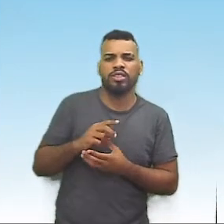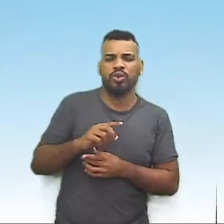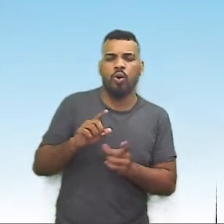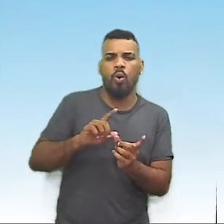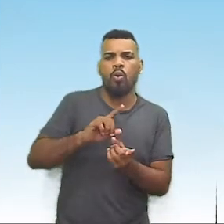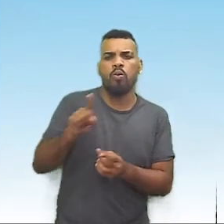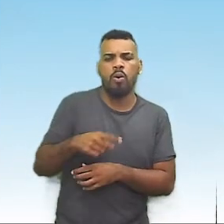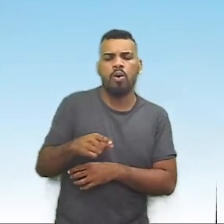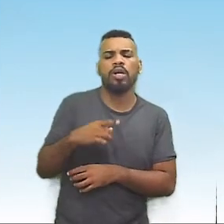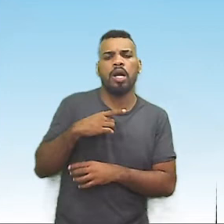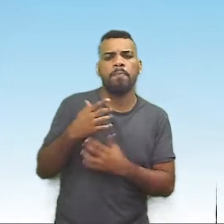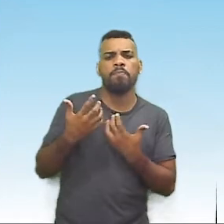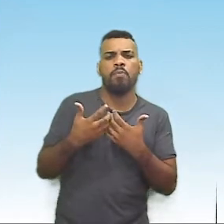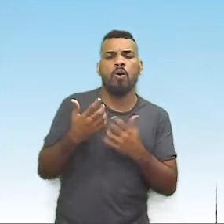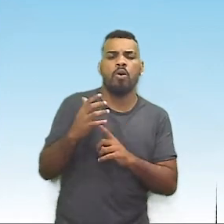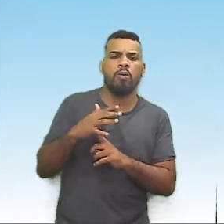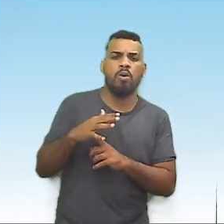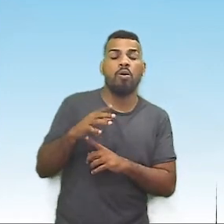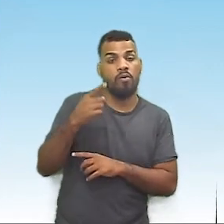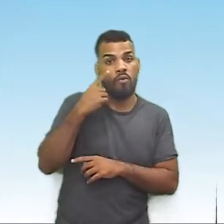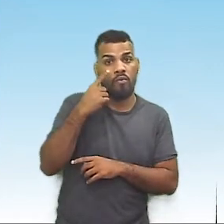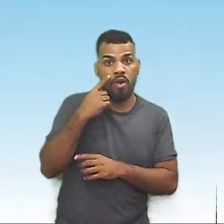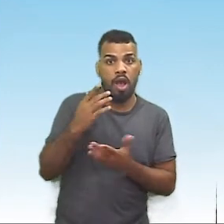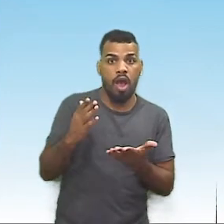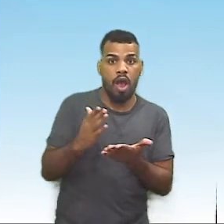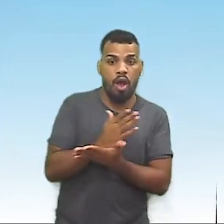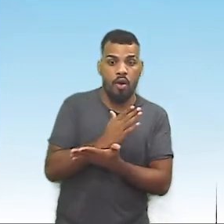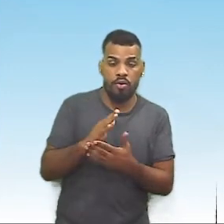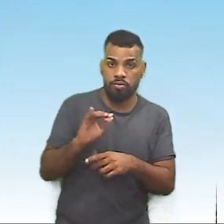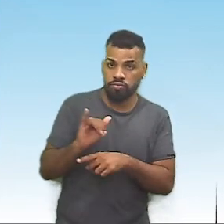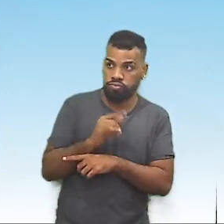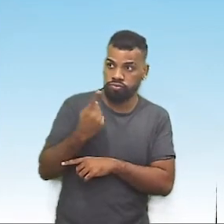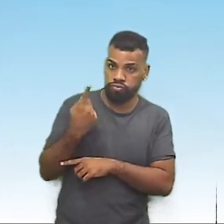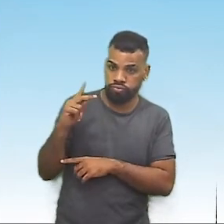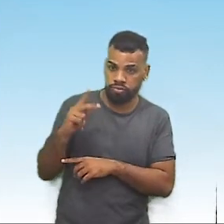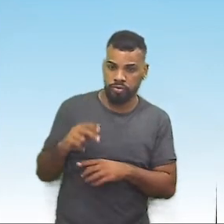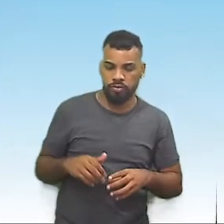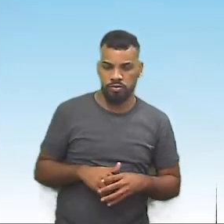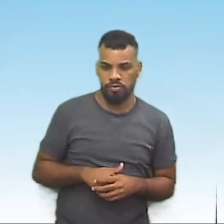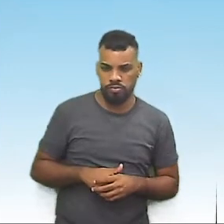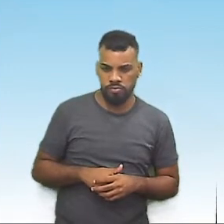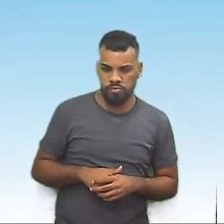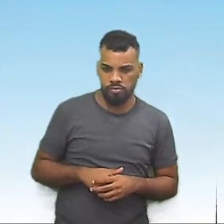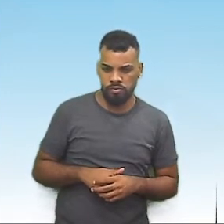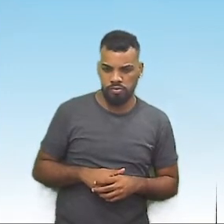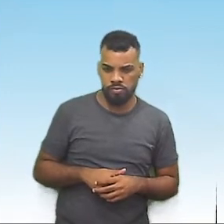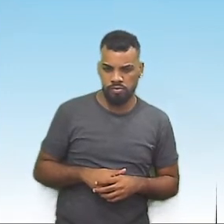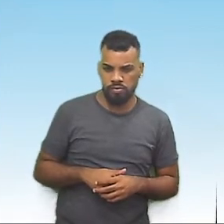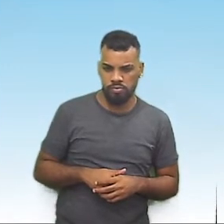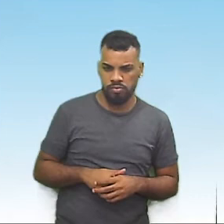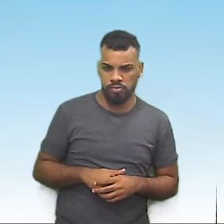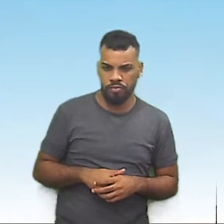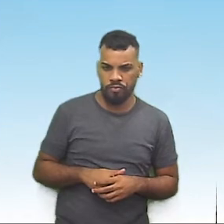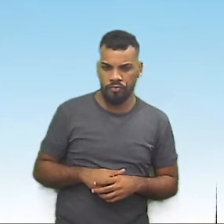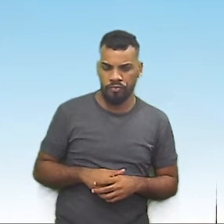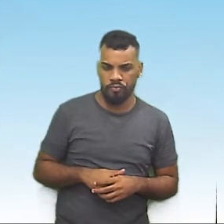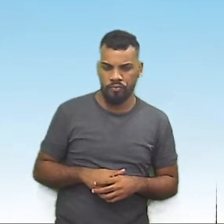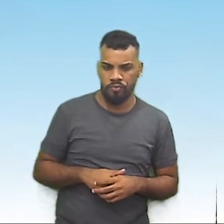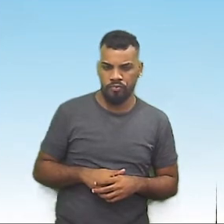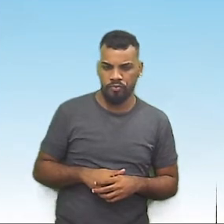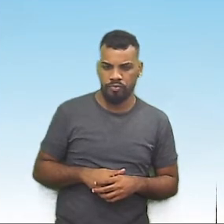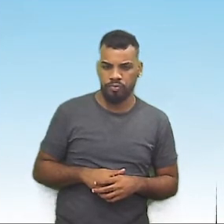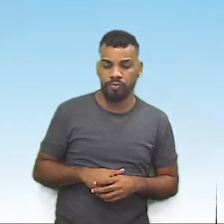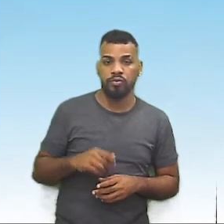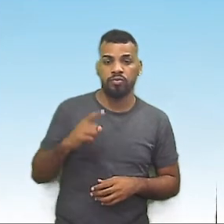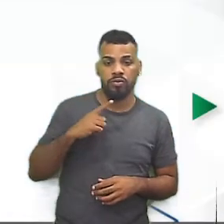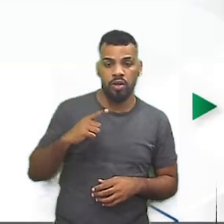de combustão, bora ver alguma dessas máquinas. Máquinas, né, galerinha? O que é uma turbina a vapor? Olha aí, galerinha, a gente